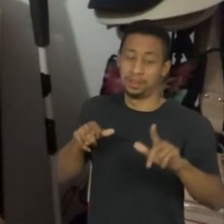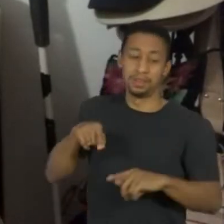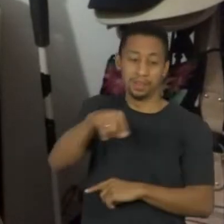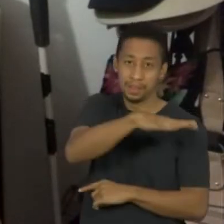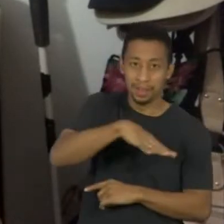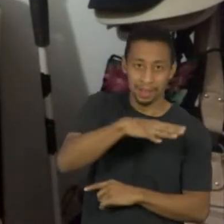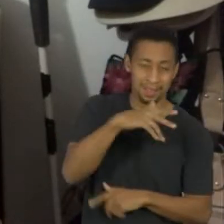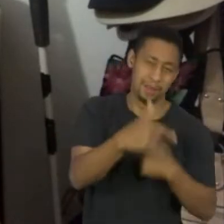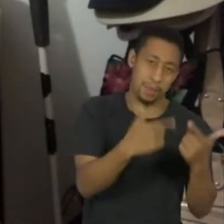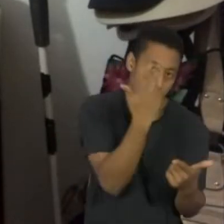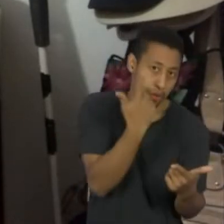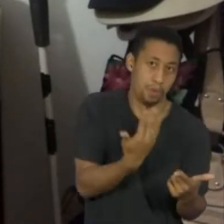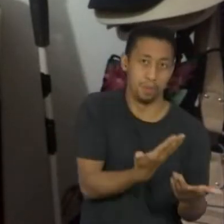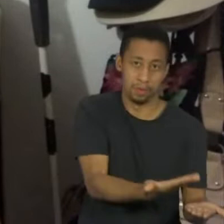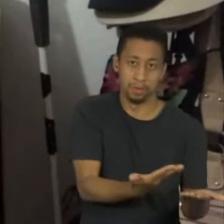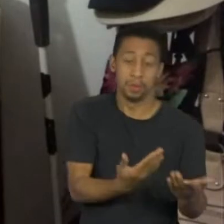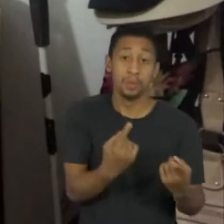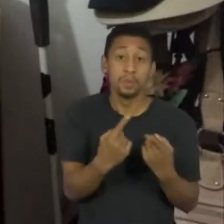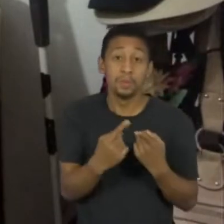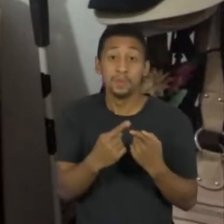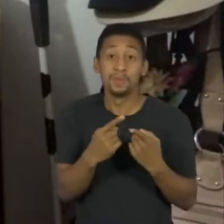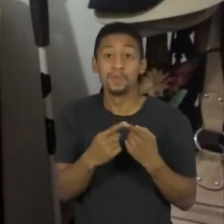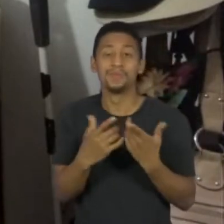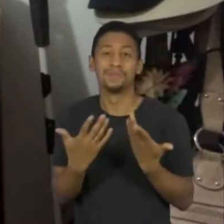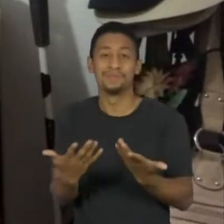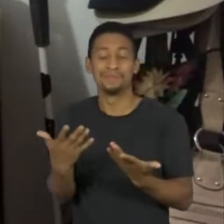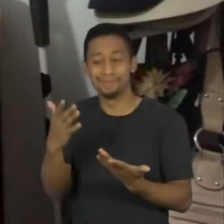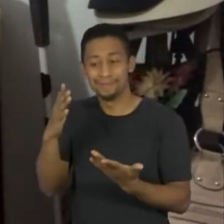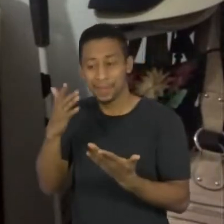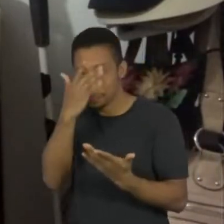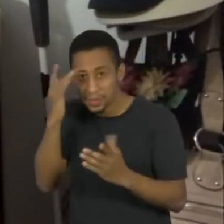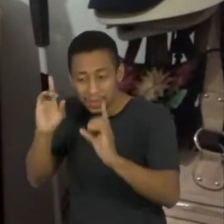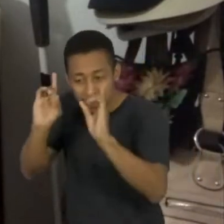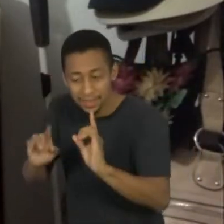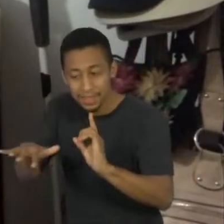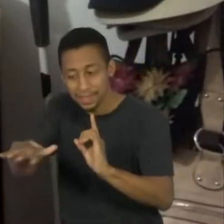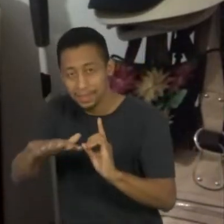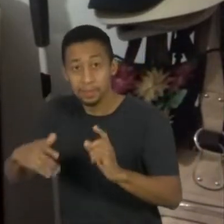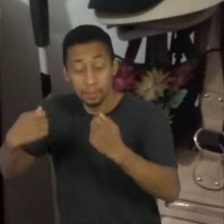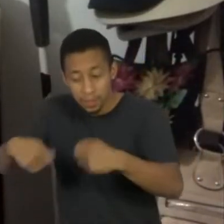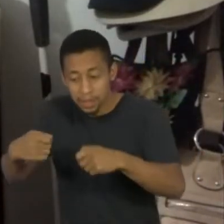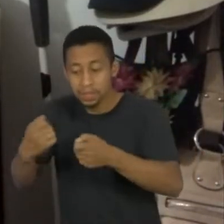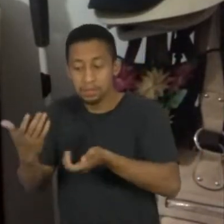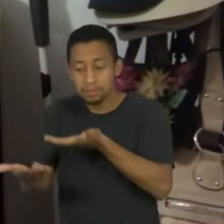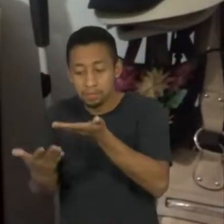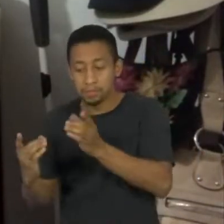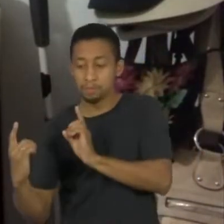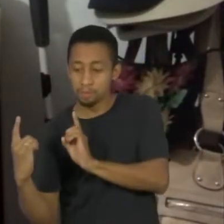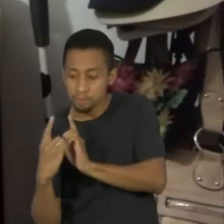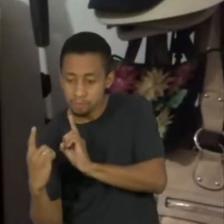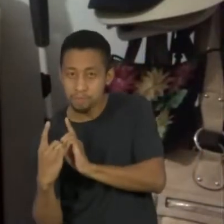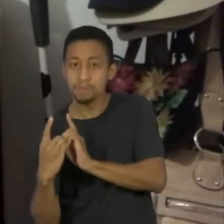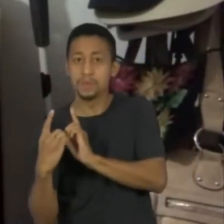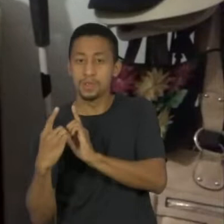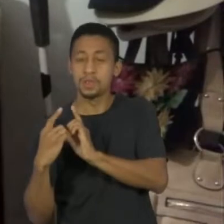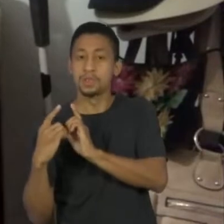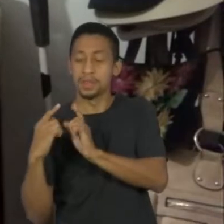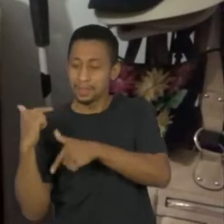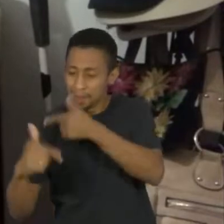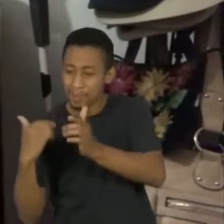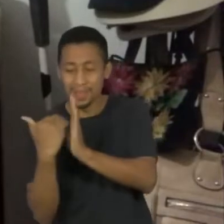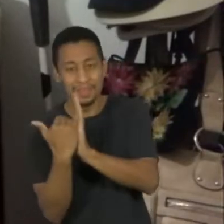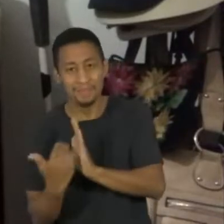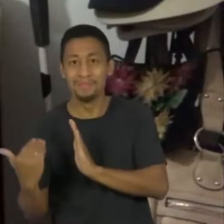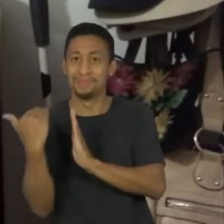Por diversas questões, ou porque você precisa de se conduzir de uma maneira diferente, né? Às vezes precisa de um carro especial ou de um